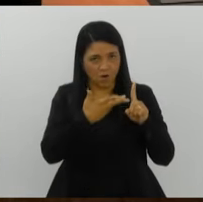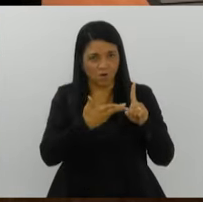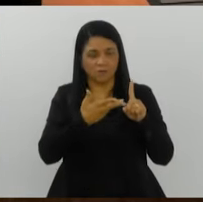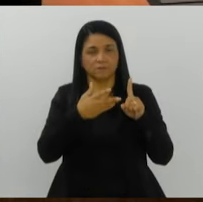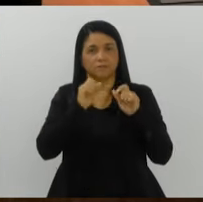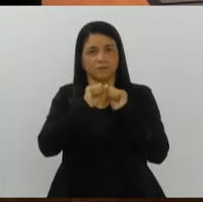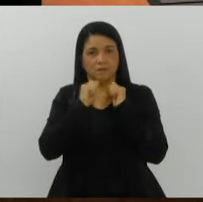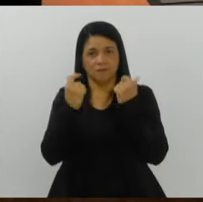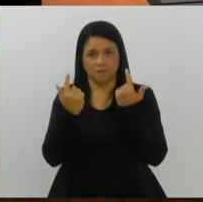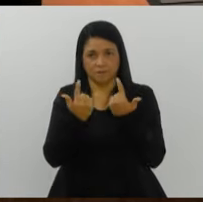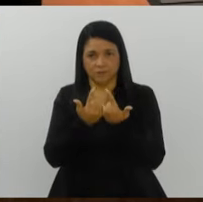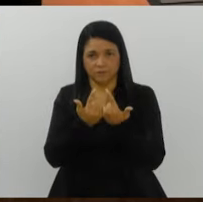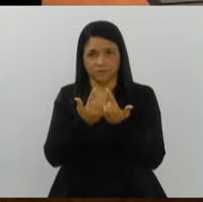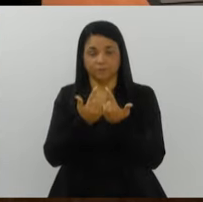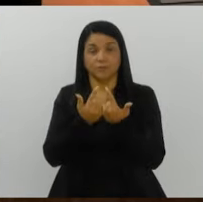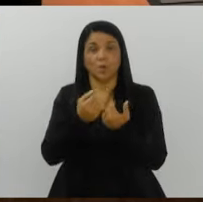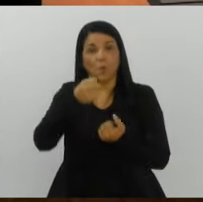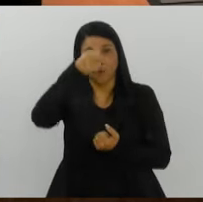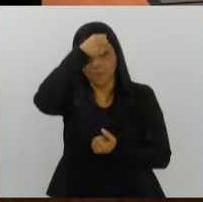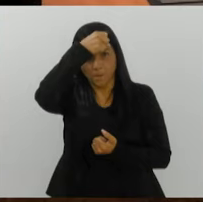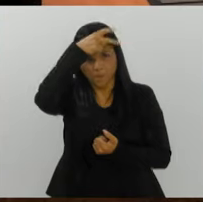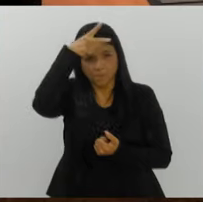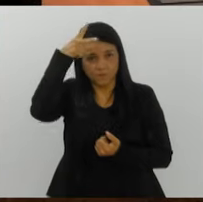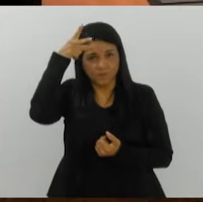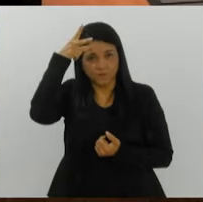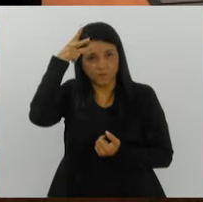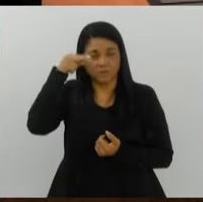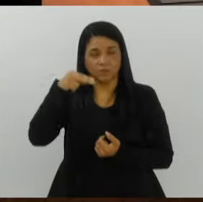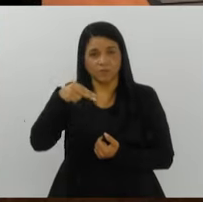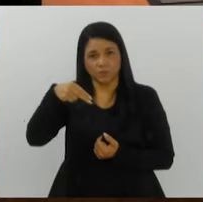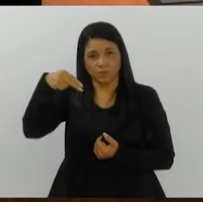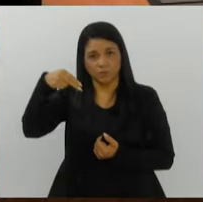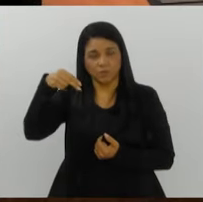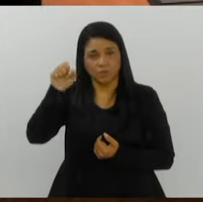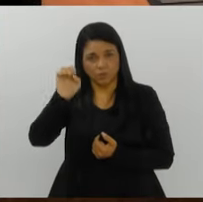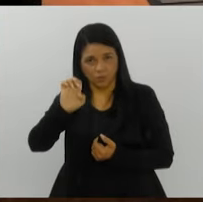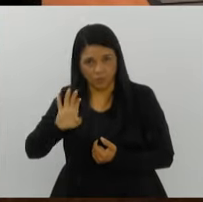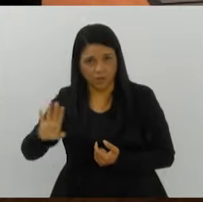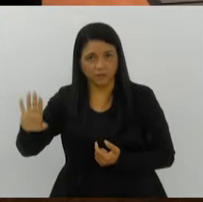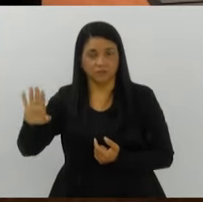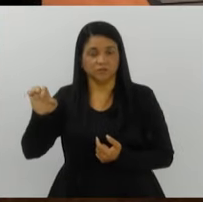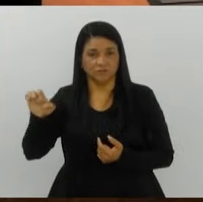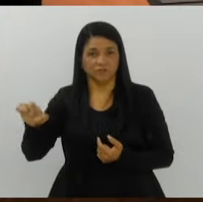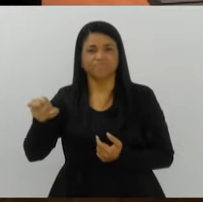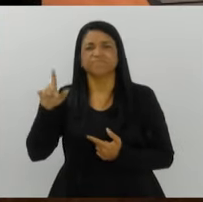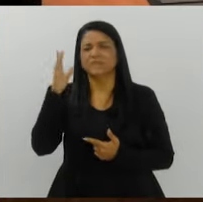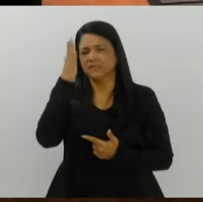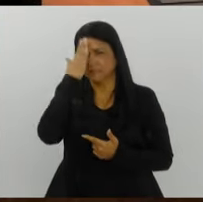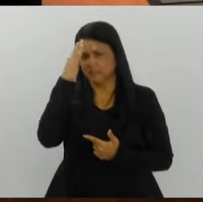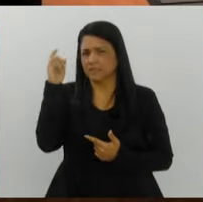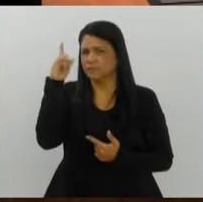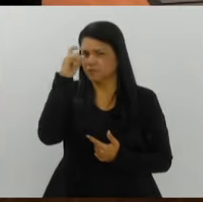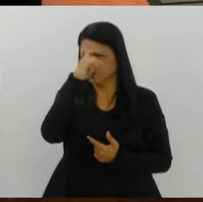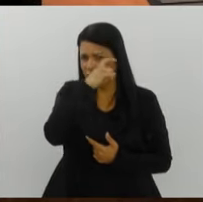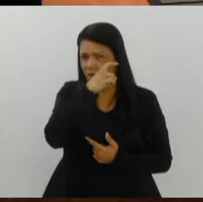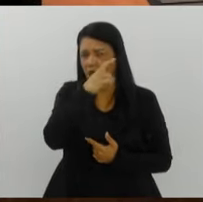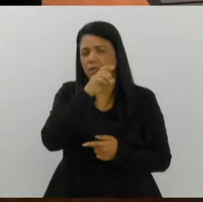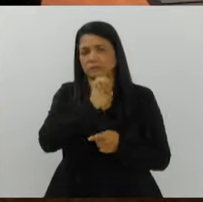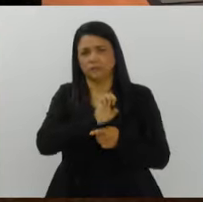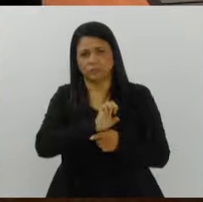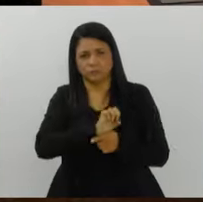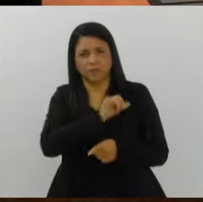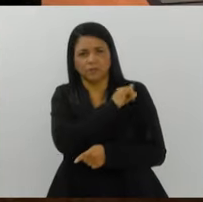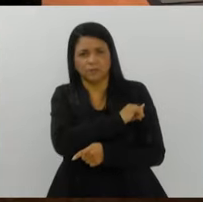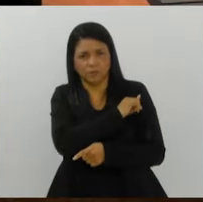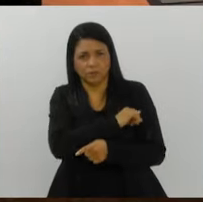casa, para um prefeito, né, Jair, do Noroeste. A gente sabe as dificuldades que municípios pequenos da nossa